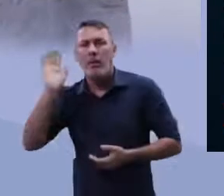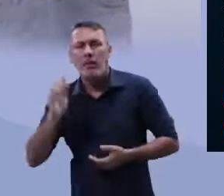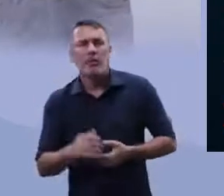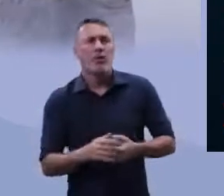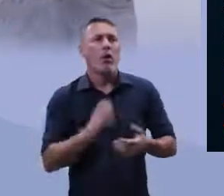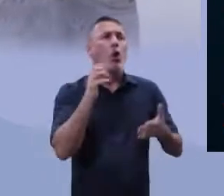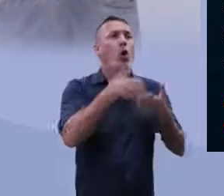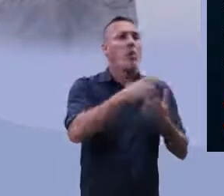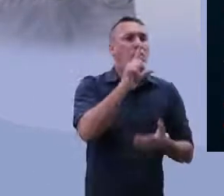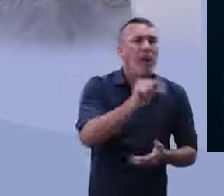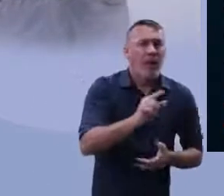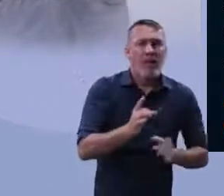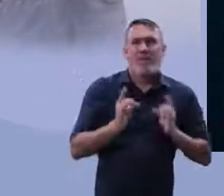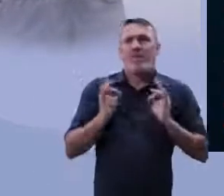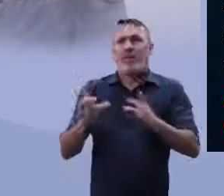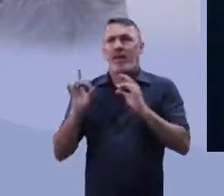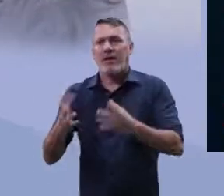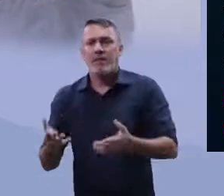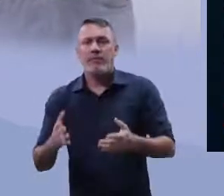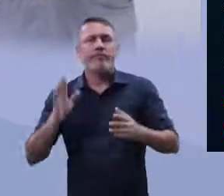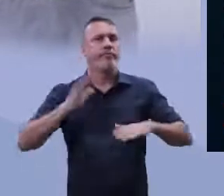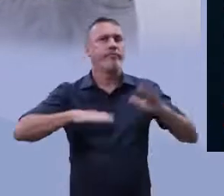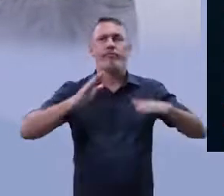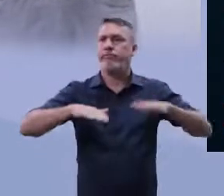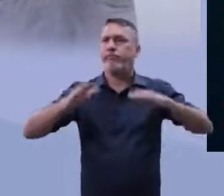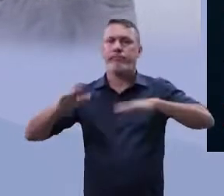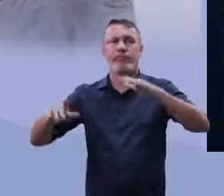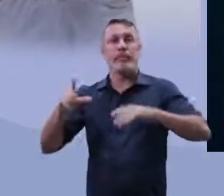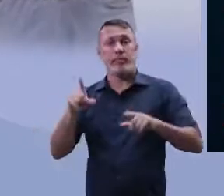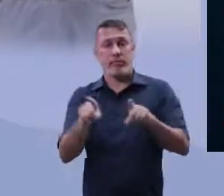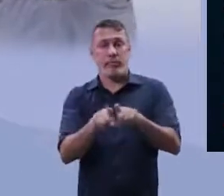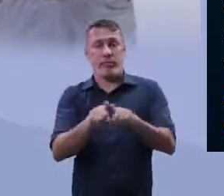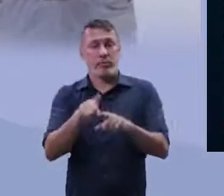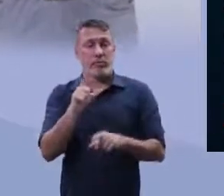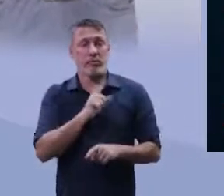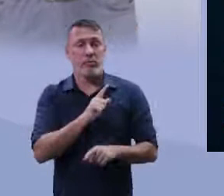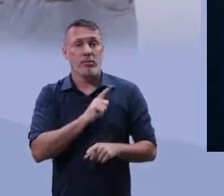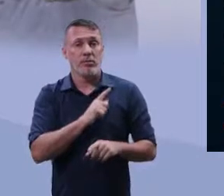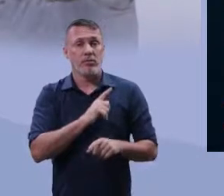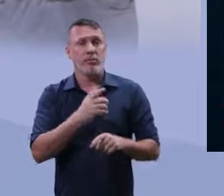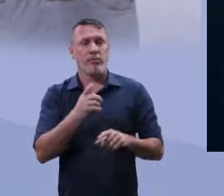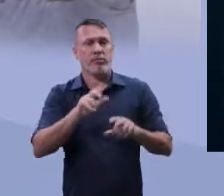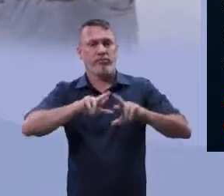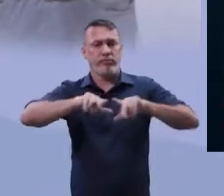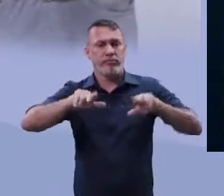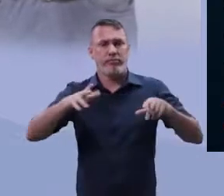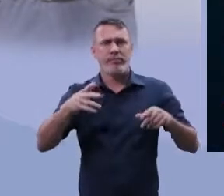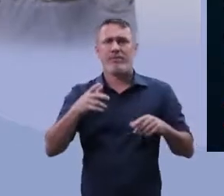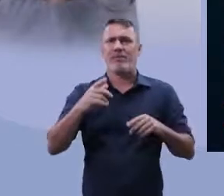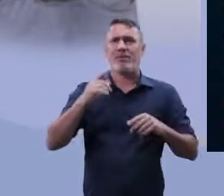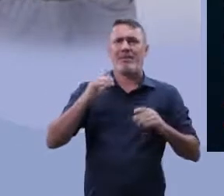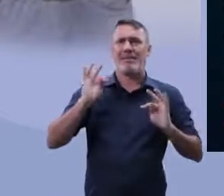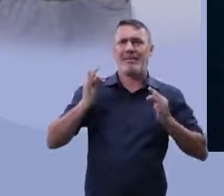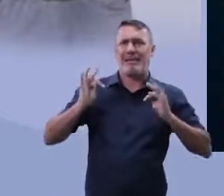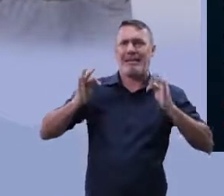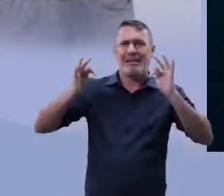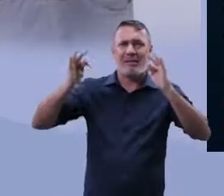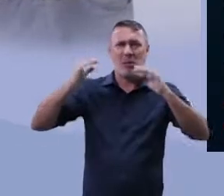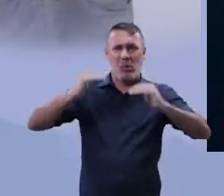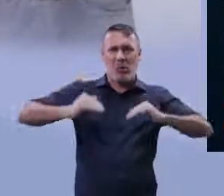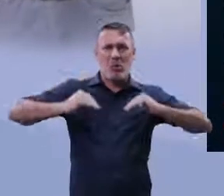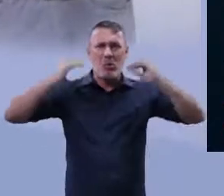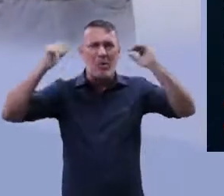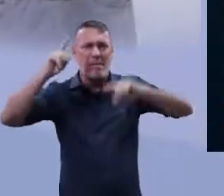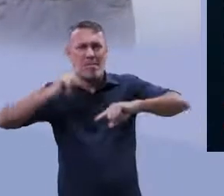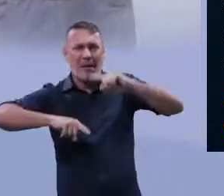compra menos e vende mais, ou seja, você vai ter aí, né, máquinas, né, super graneleiros,